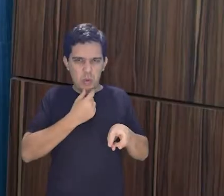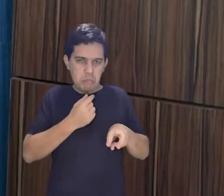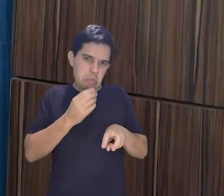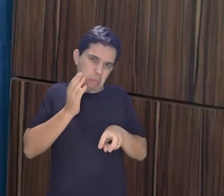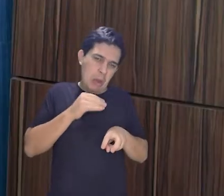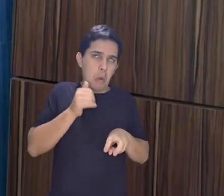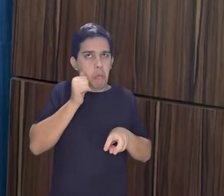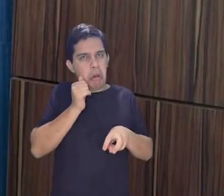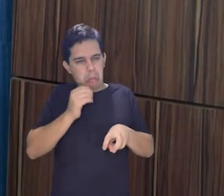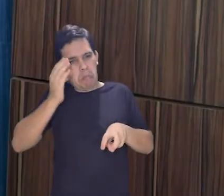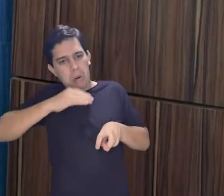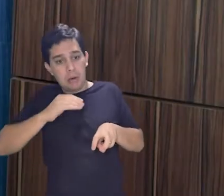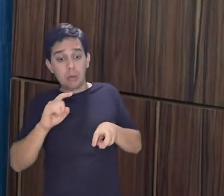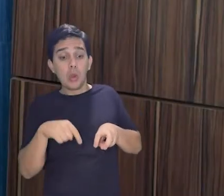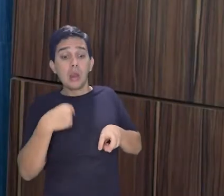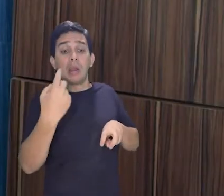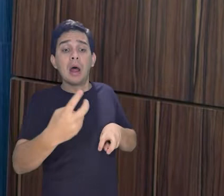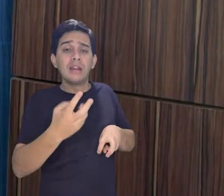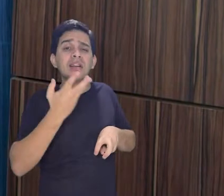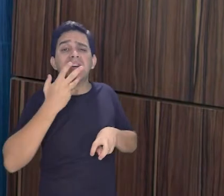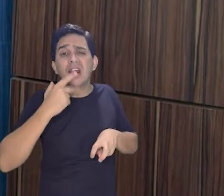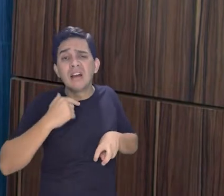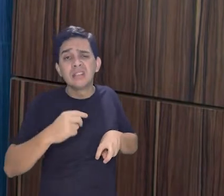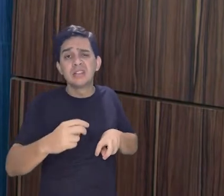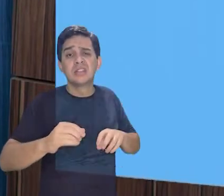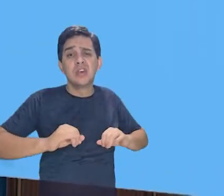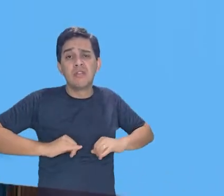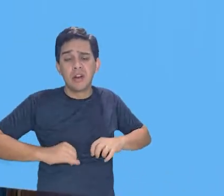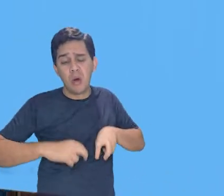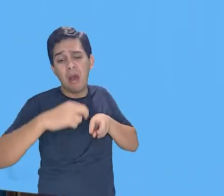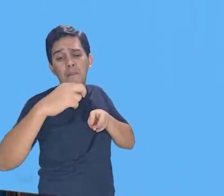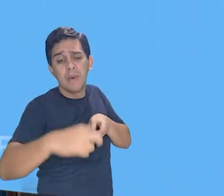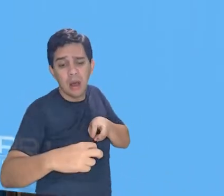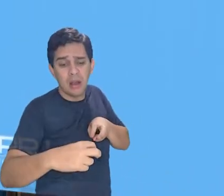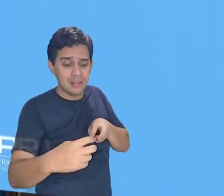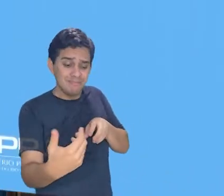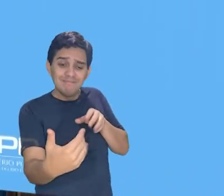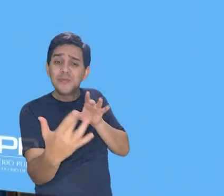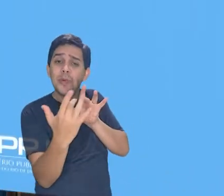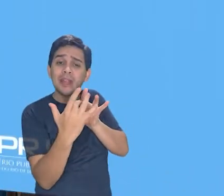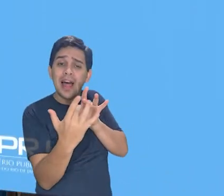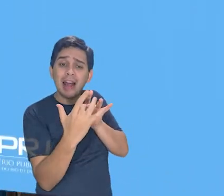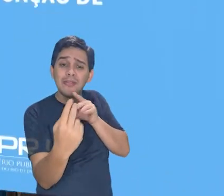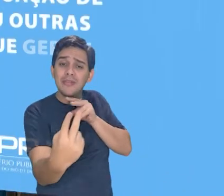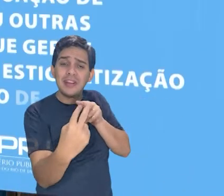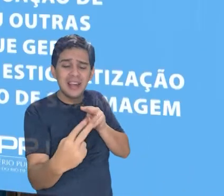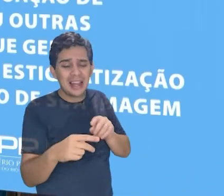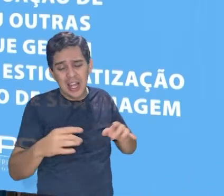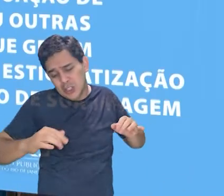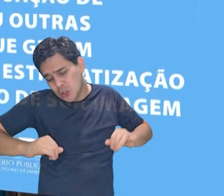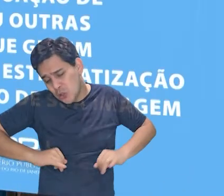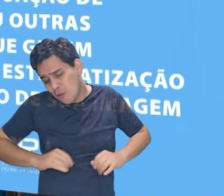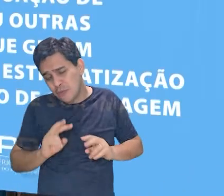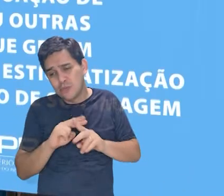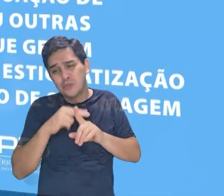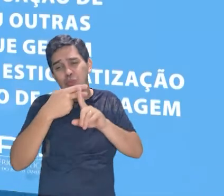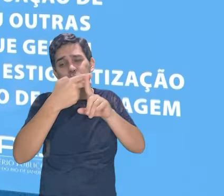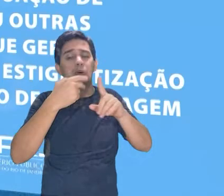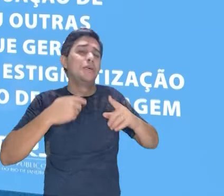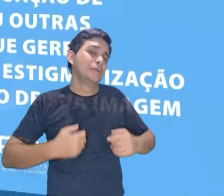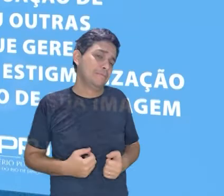disso? Esse exatamente é o ponto, né? Toda lei trata nesse conceito de evitar a revitimização. E revitimização a gente pode definir